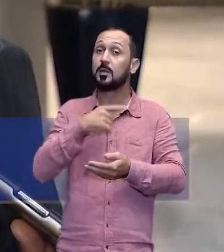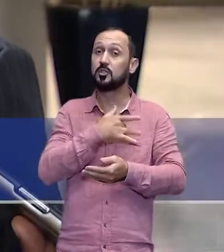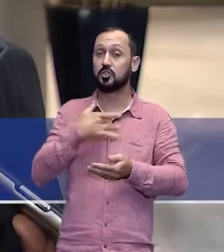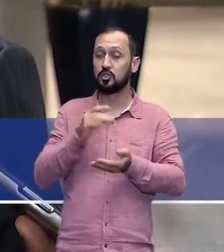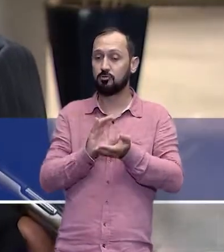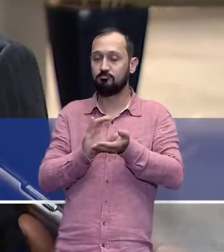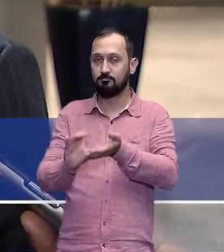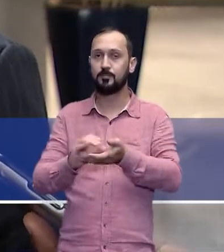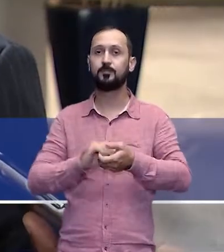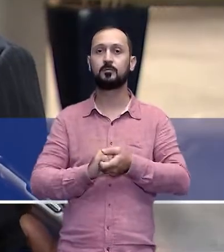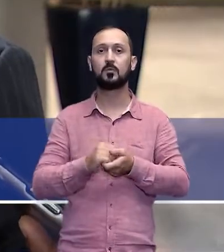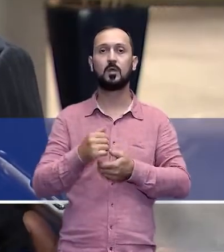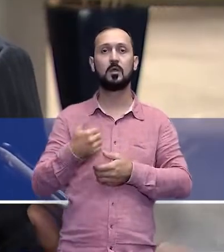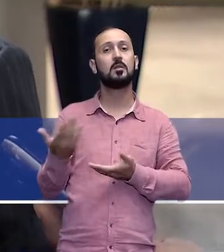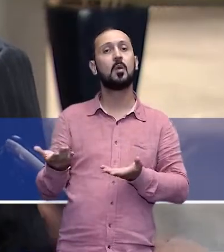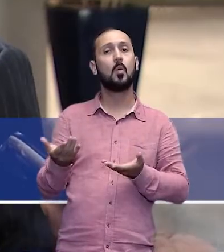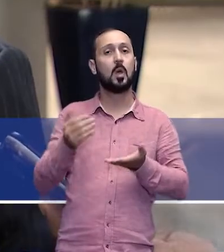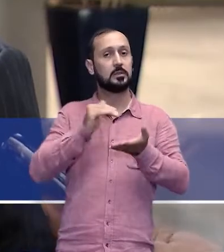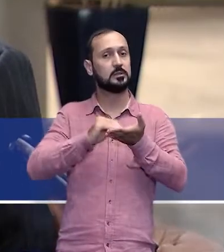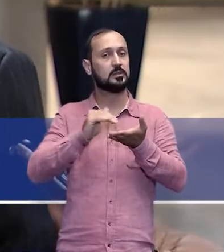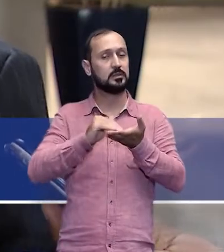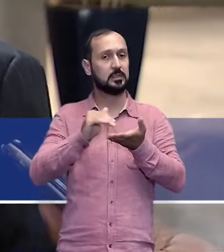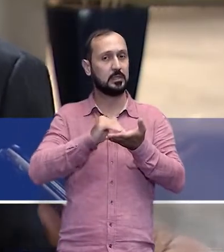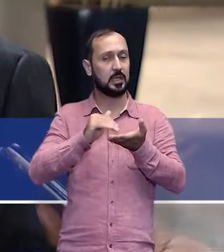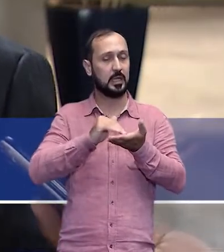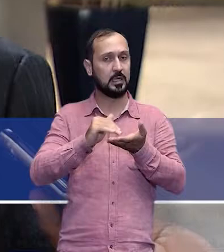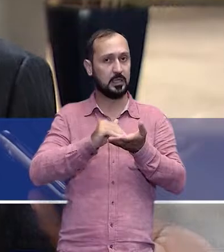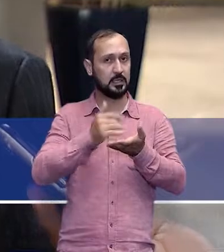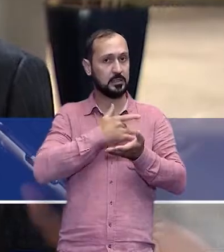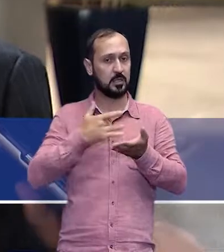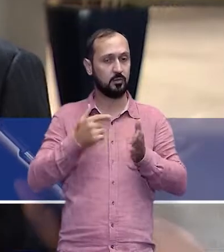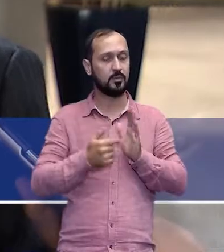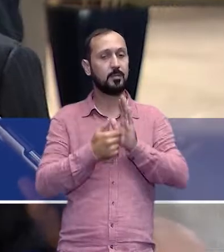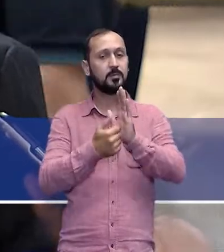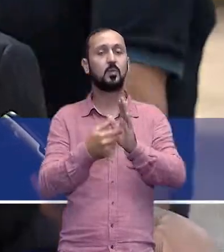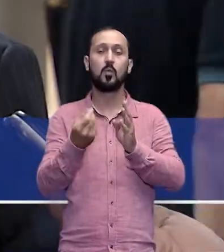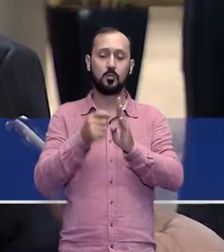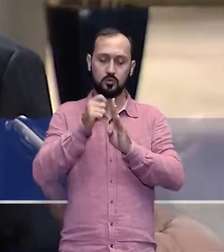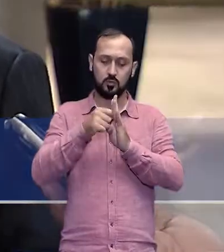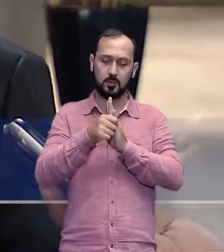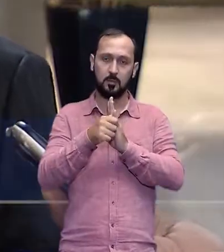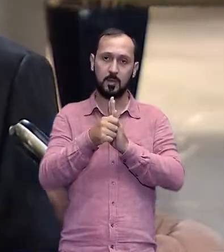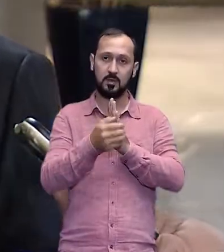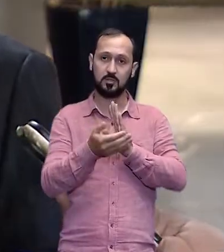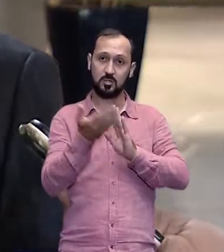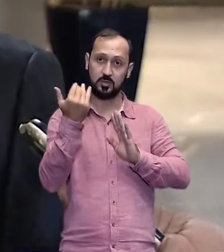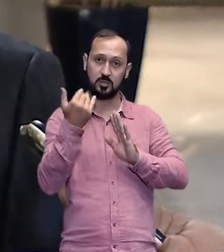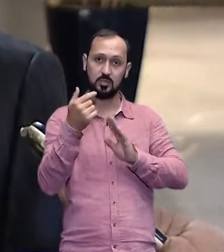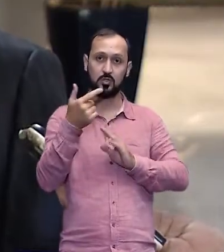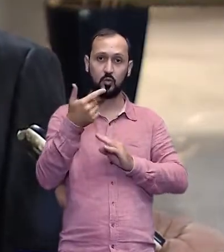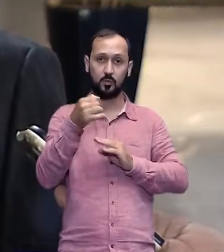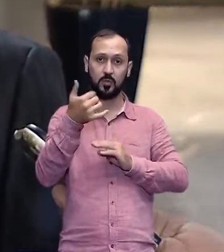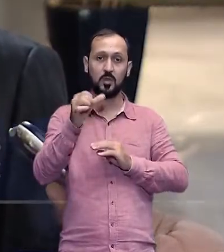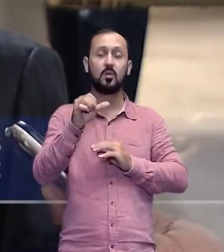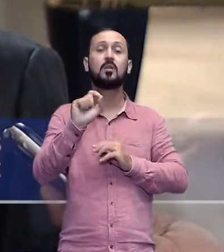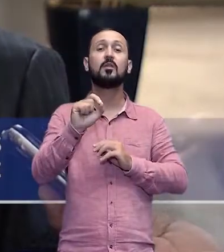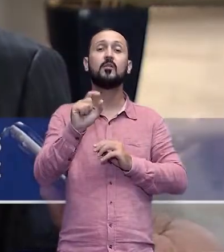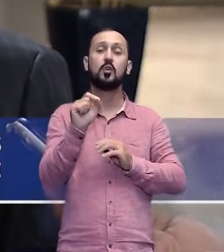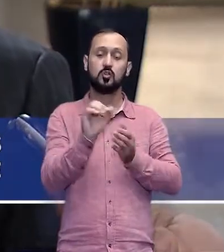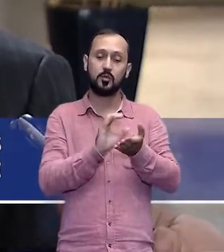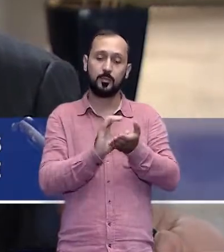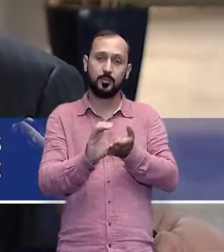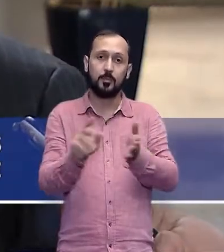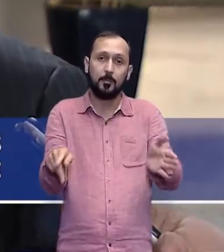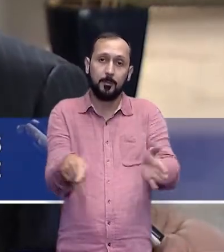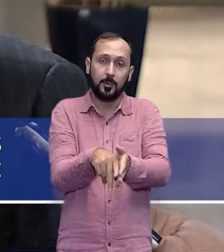de Governo do Estado estará apresentando o quadrimestre do que foi aplicado